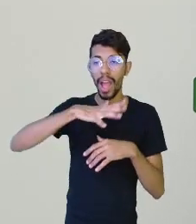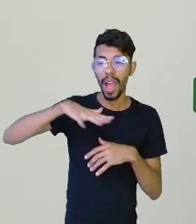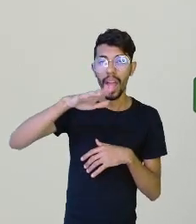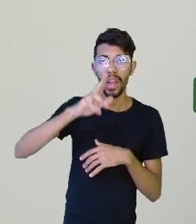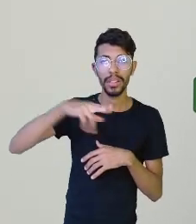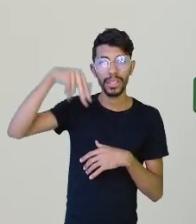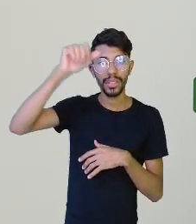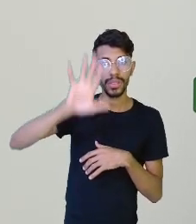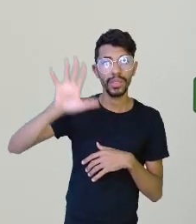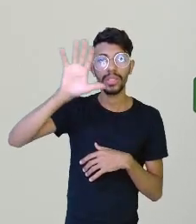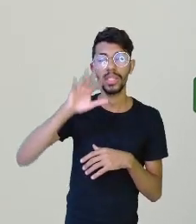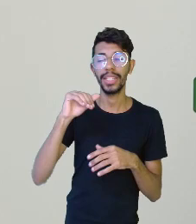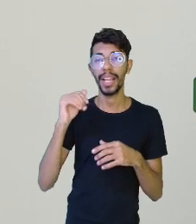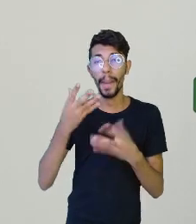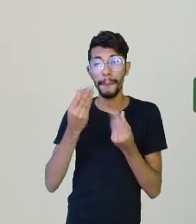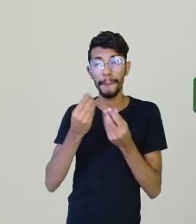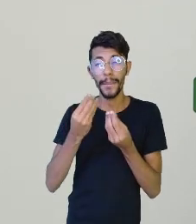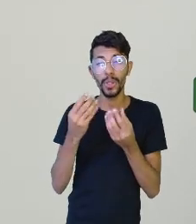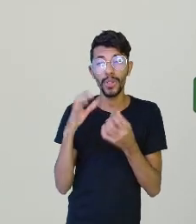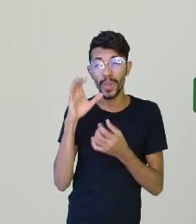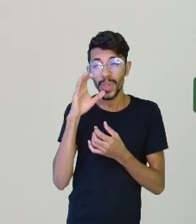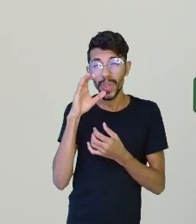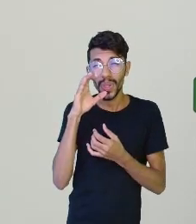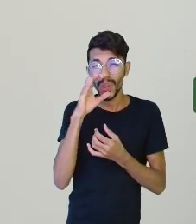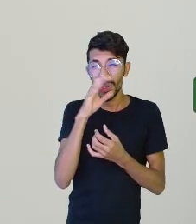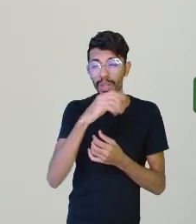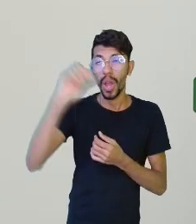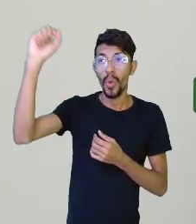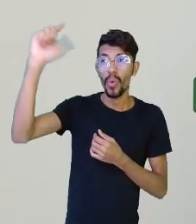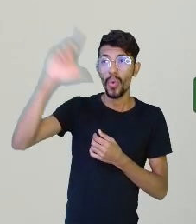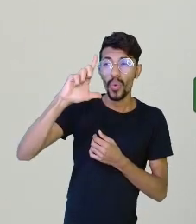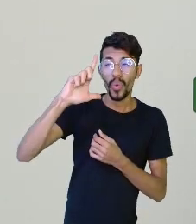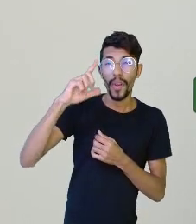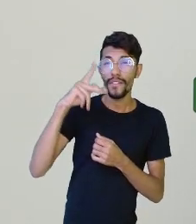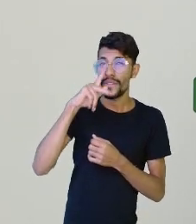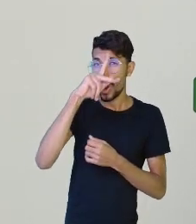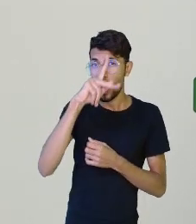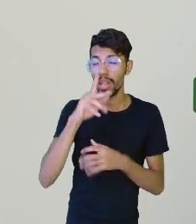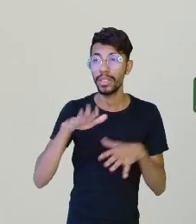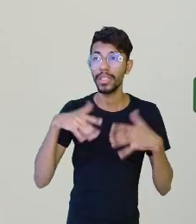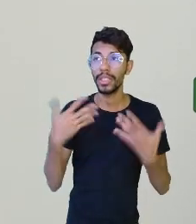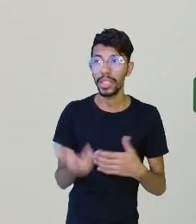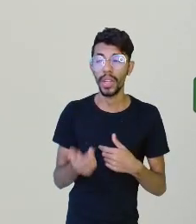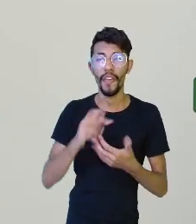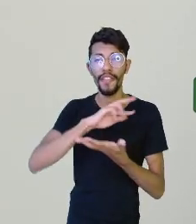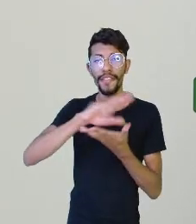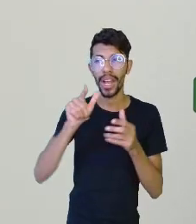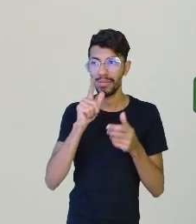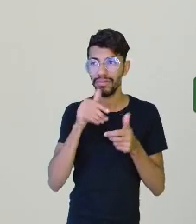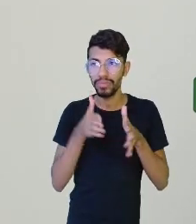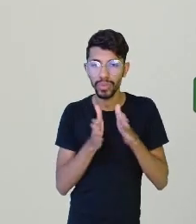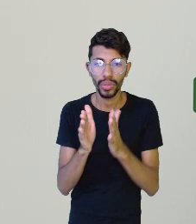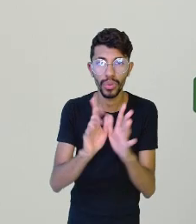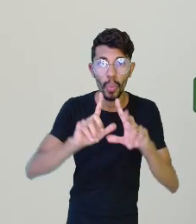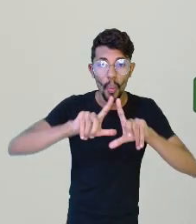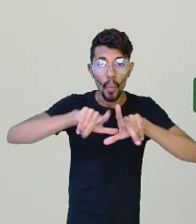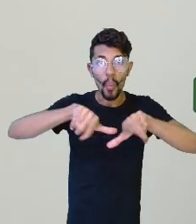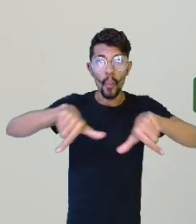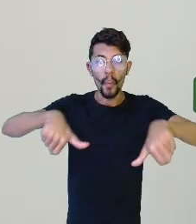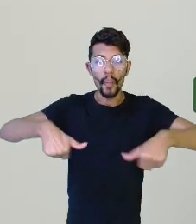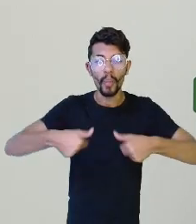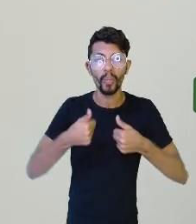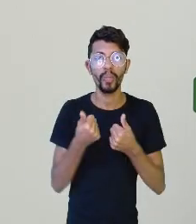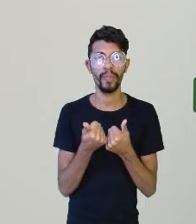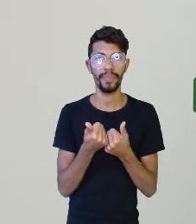quente, recebe muito do sol, o sol está mais intenso ali na região Nordeste. Então, o que acontece? Muitos rios, eles secam completamente